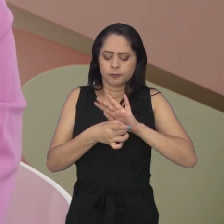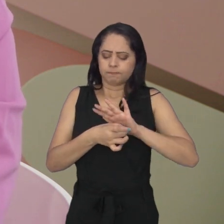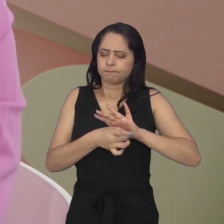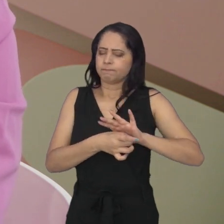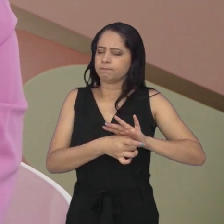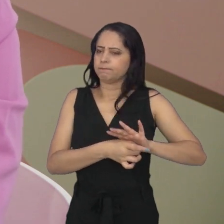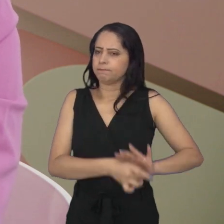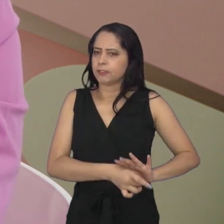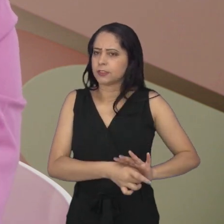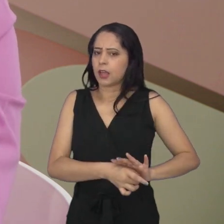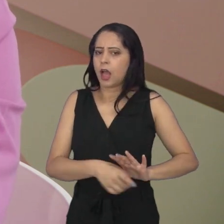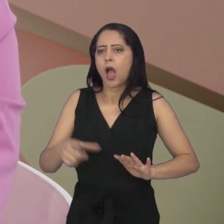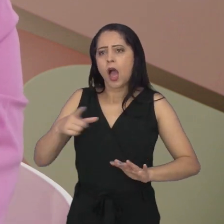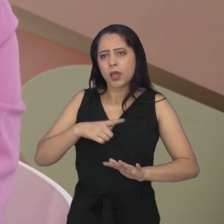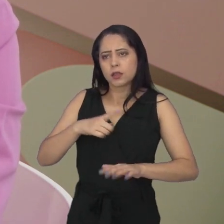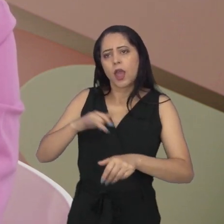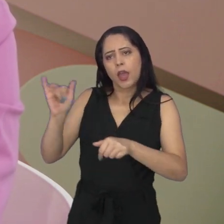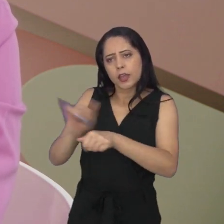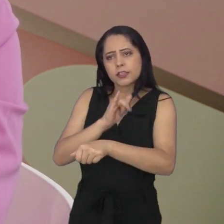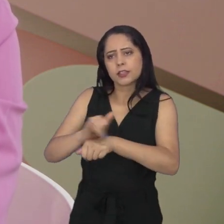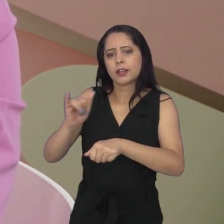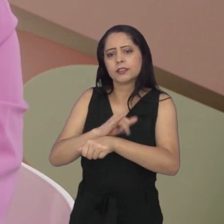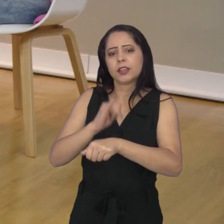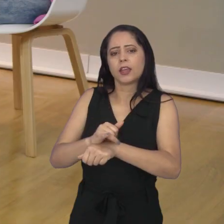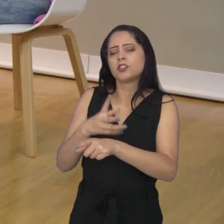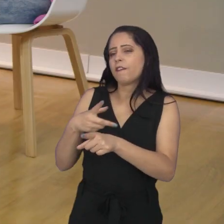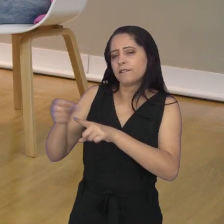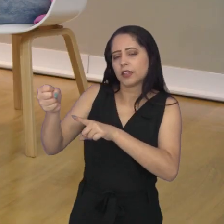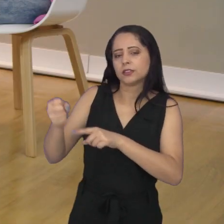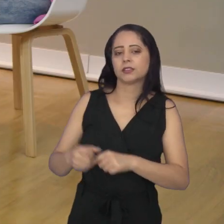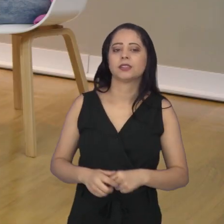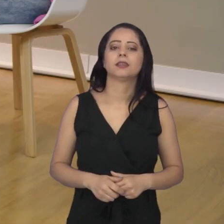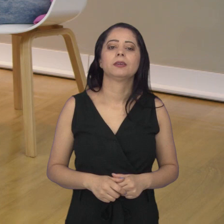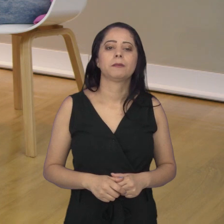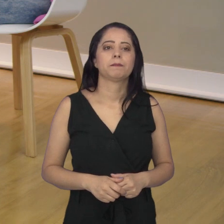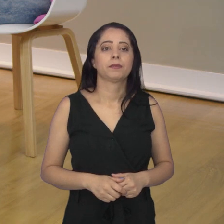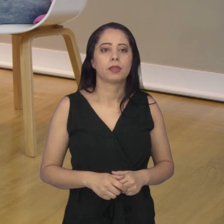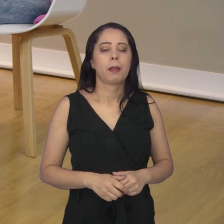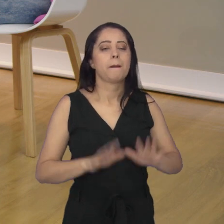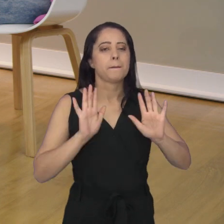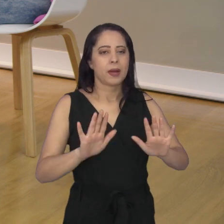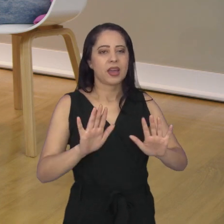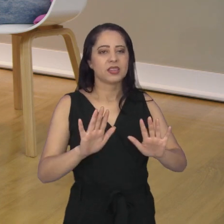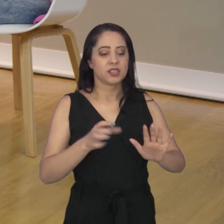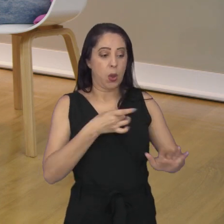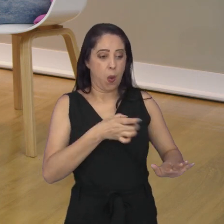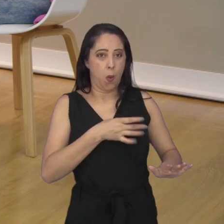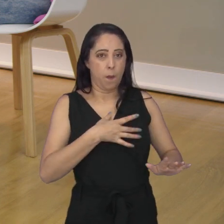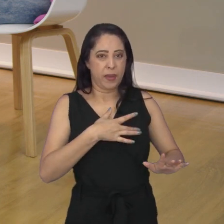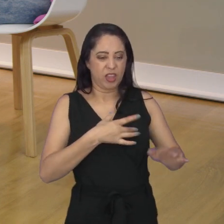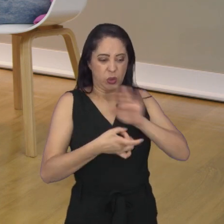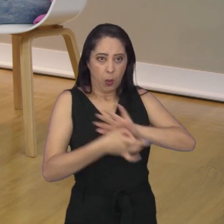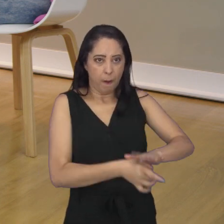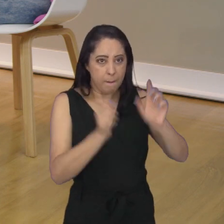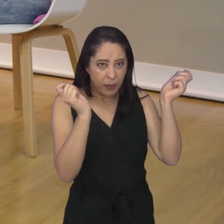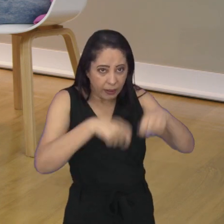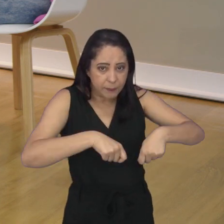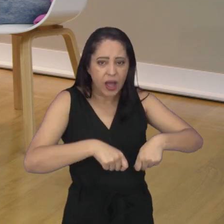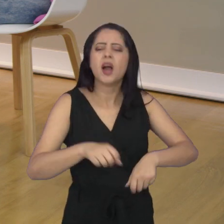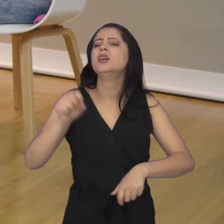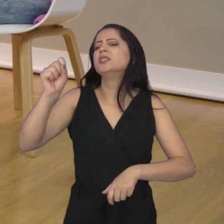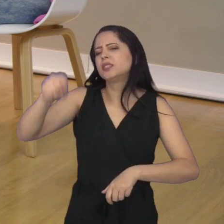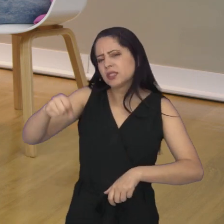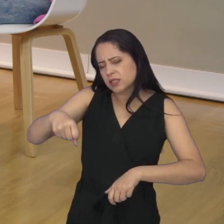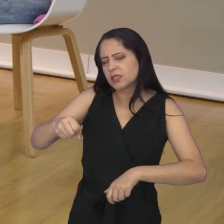cerebral. Então, Ótimo. existem técnicas para que a gente trabalhe esse medo. O mais importante é que é possível vencer o medo. Com certeza, a